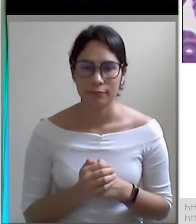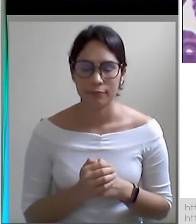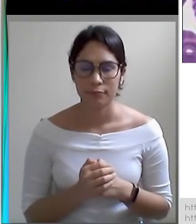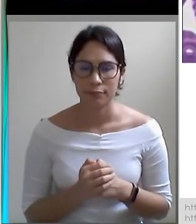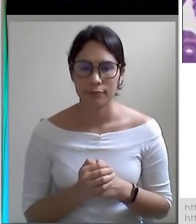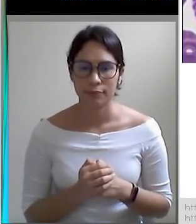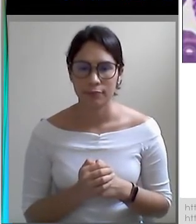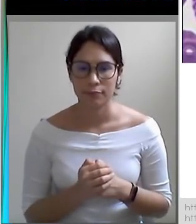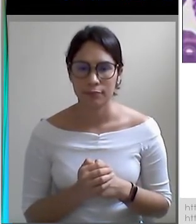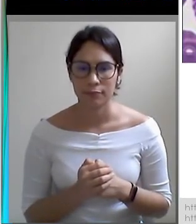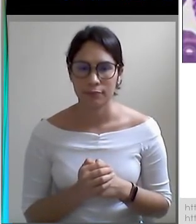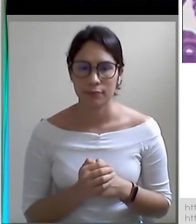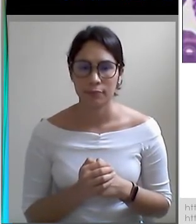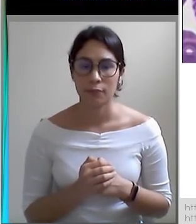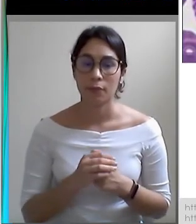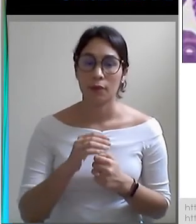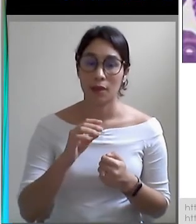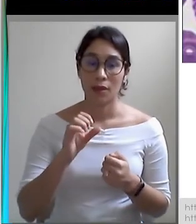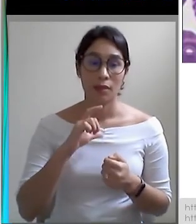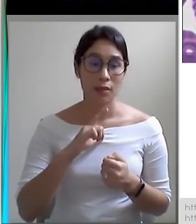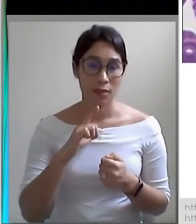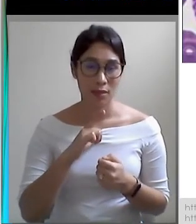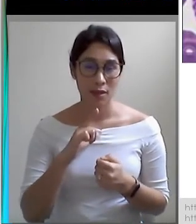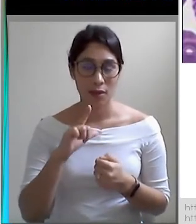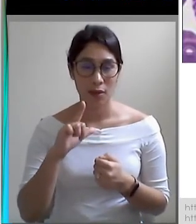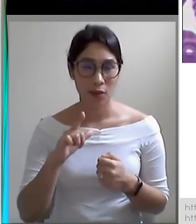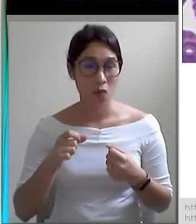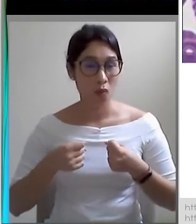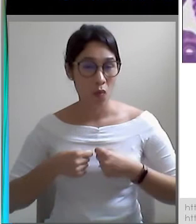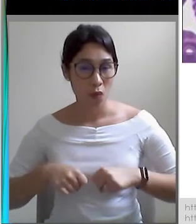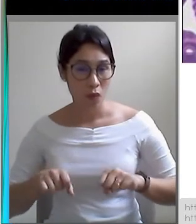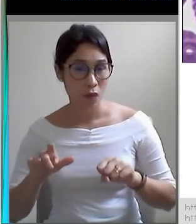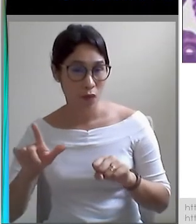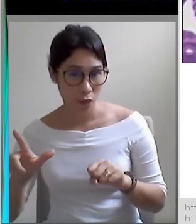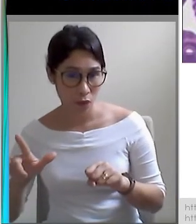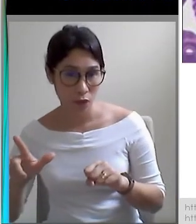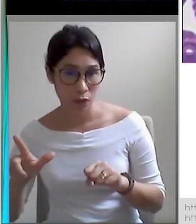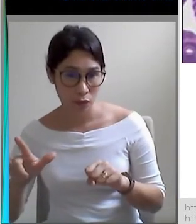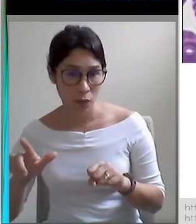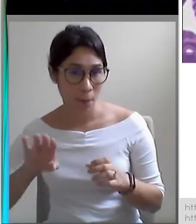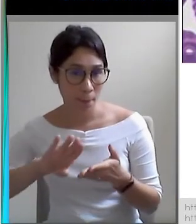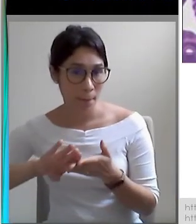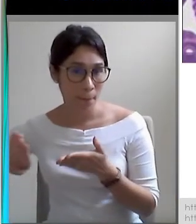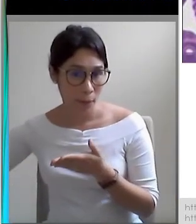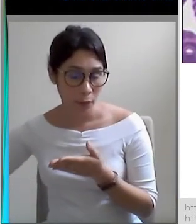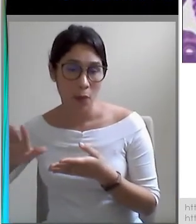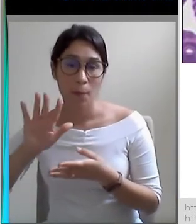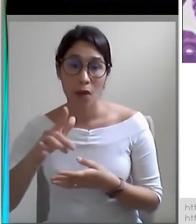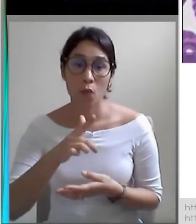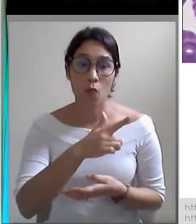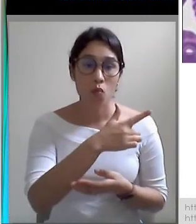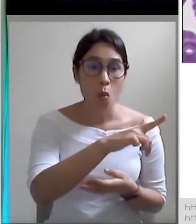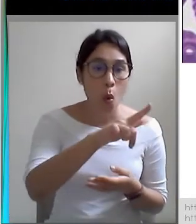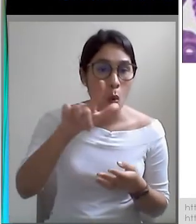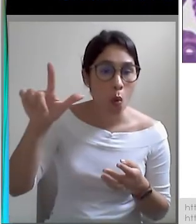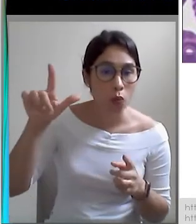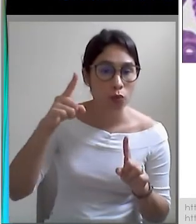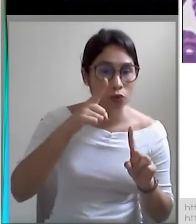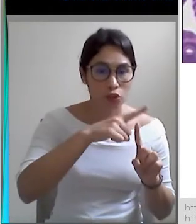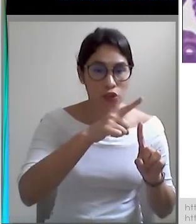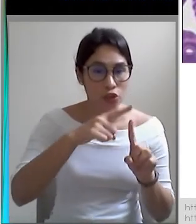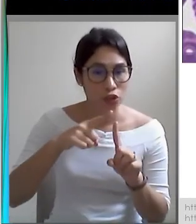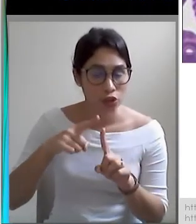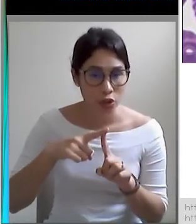Com exceção dos linfócitos, todos os outros tipos celulares são células de meia-vida curta no